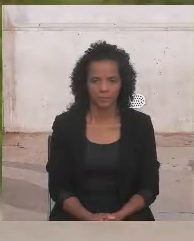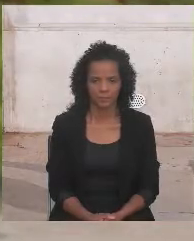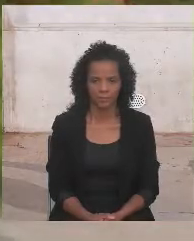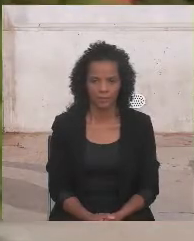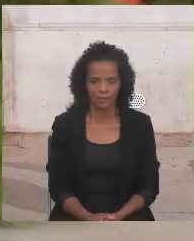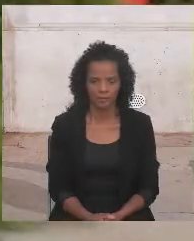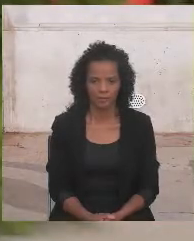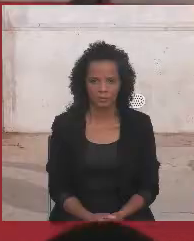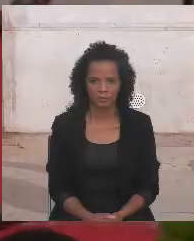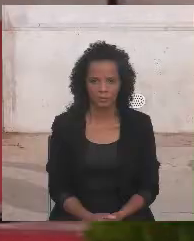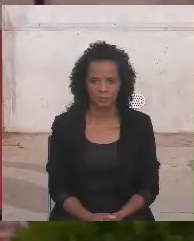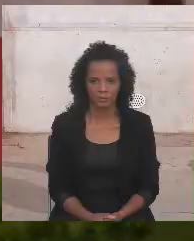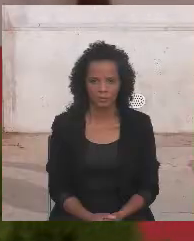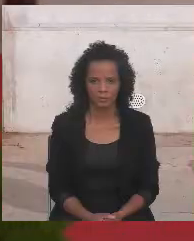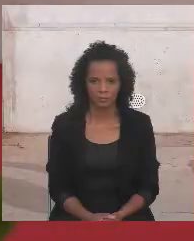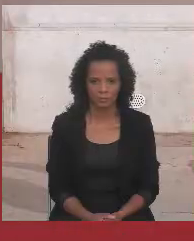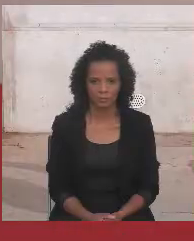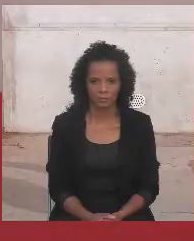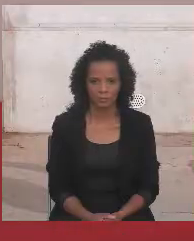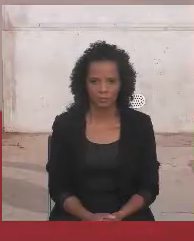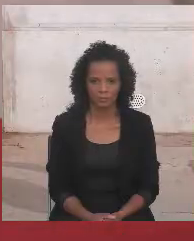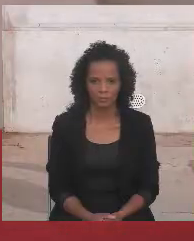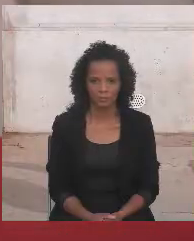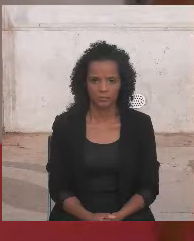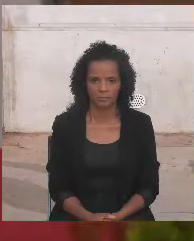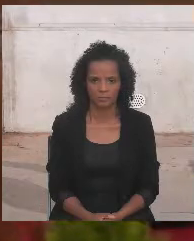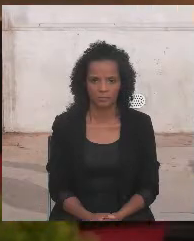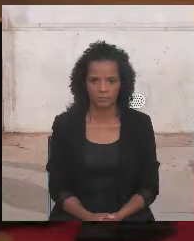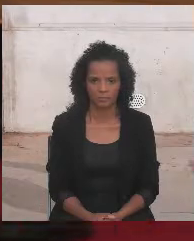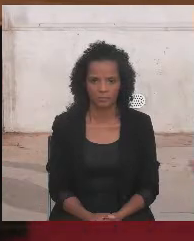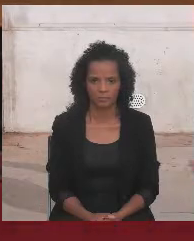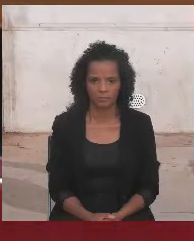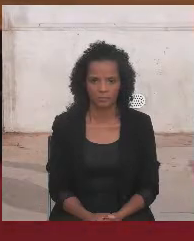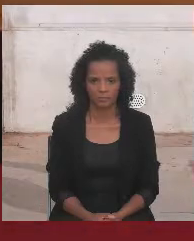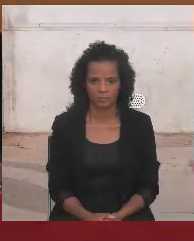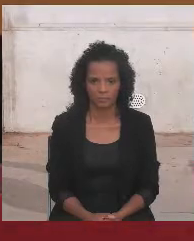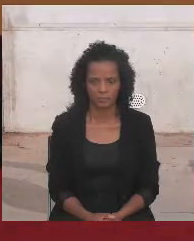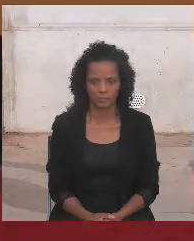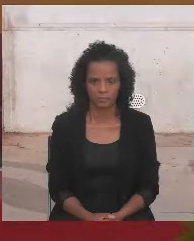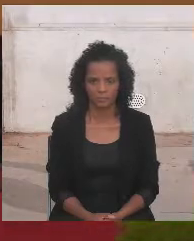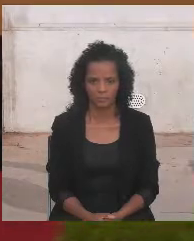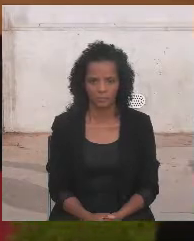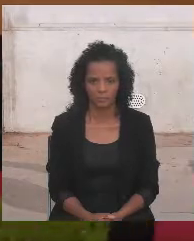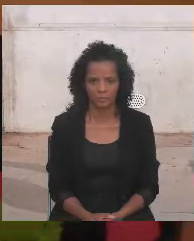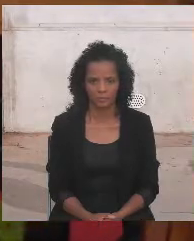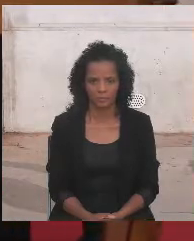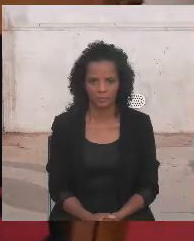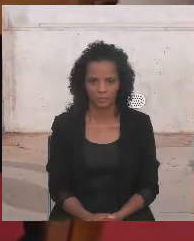Não, não, não, não, não.